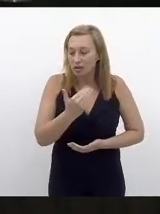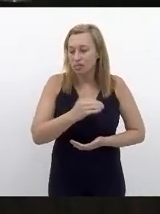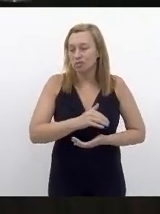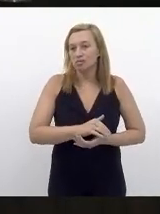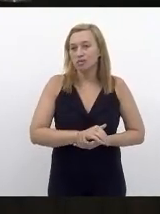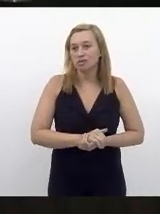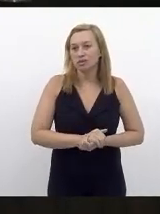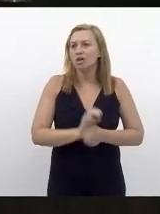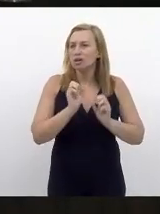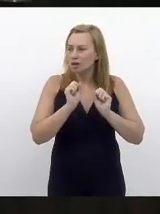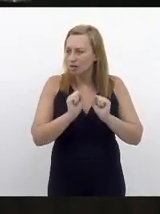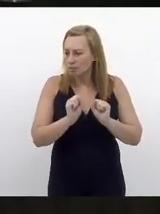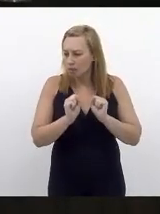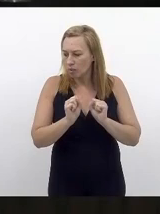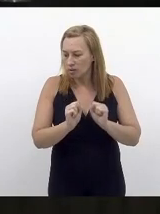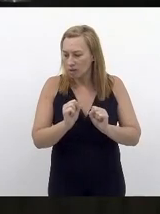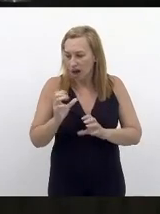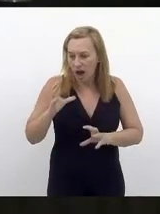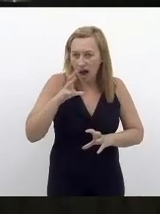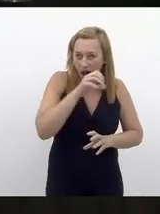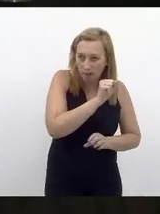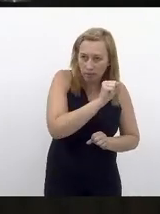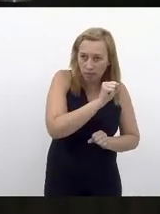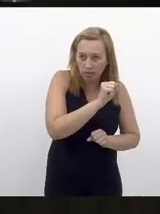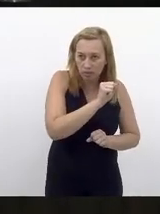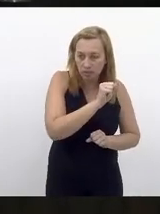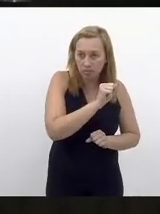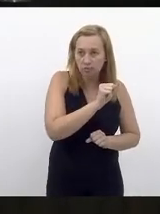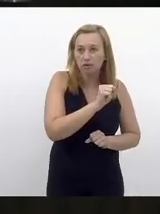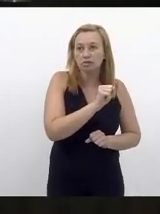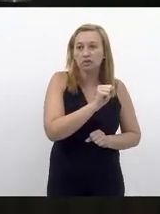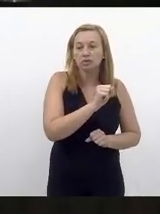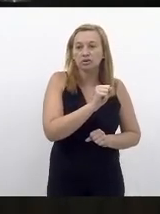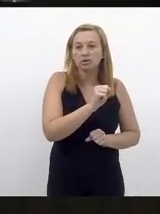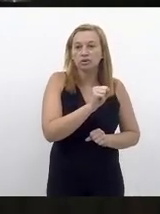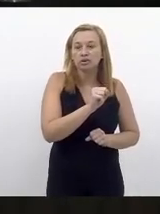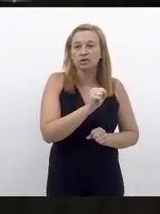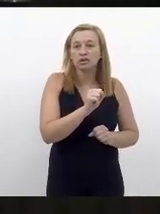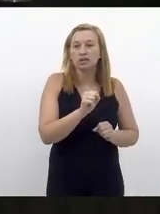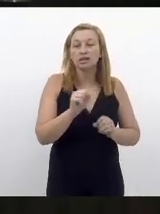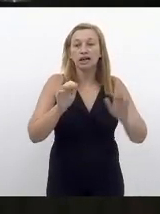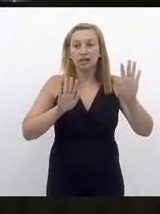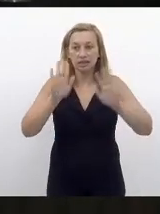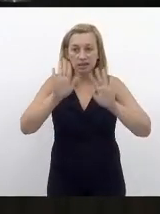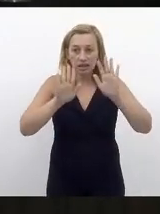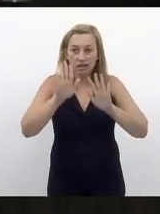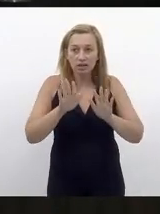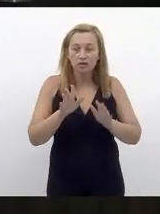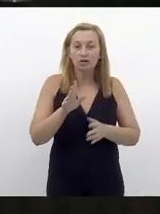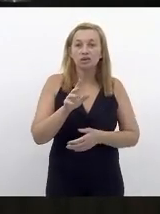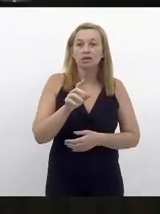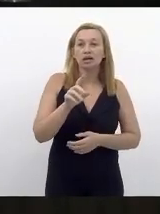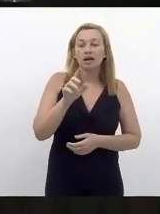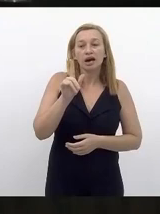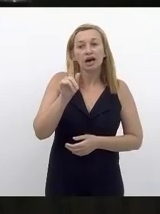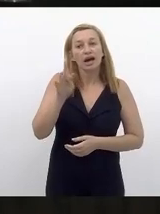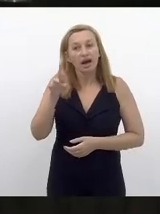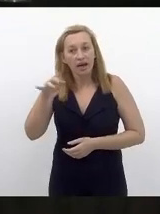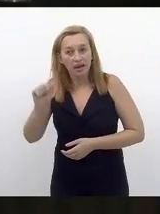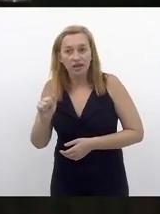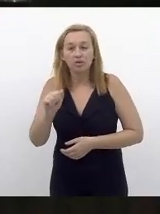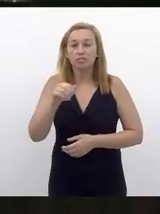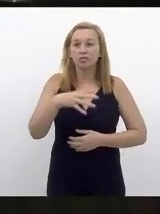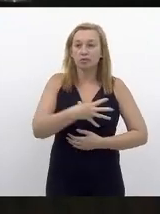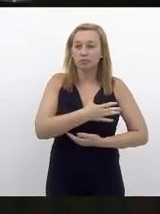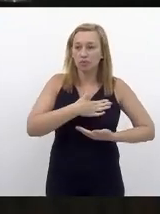que possa ser retornado mais rápido essas licitações com essas carretas na mamografia para que a gente